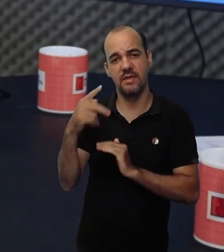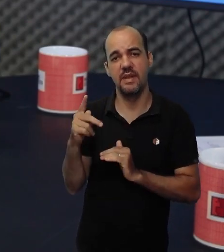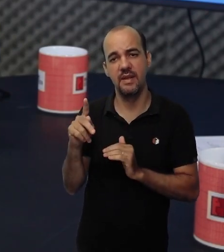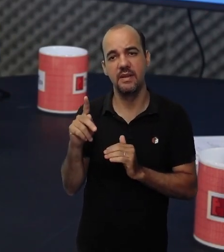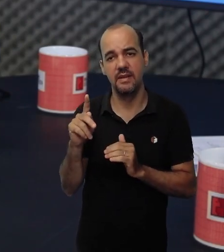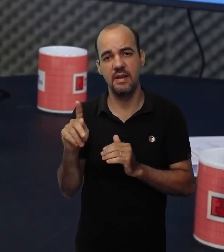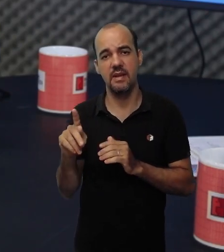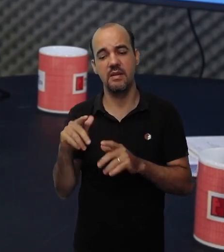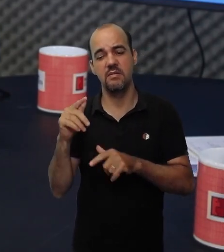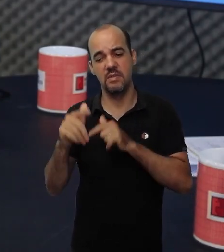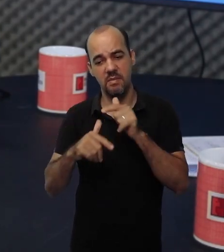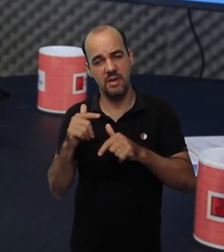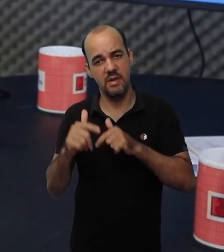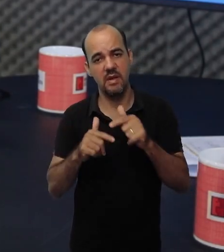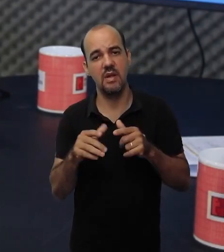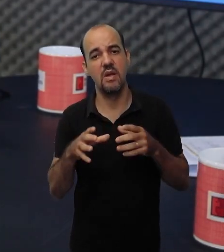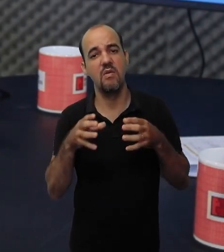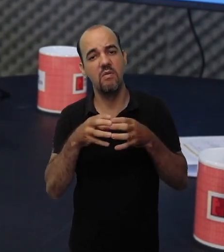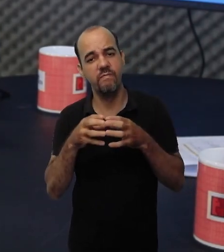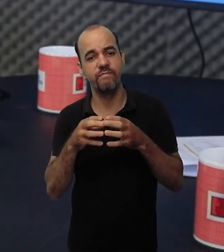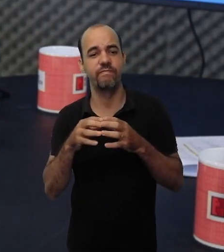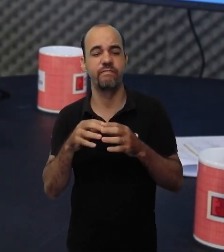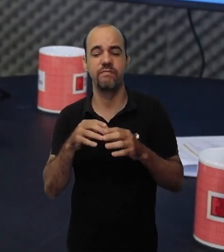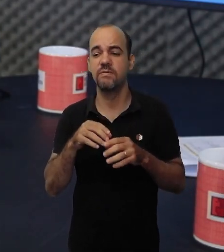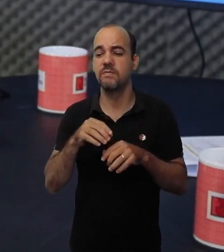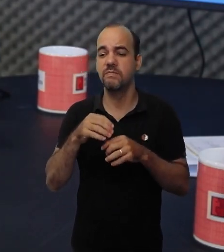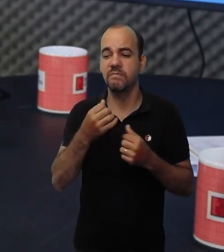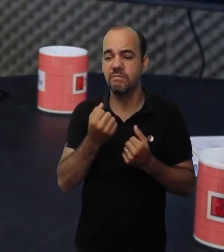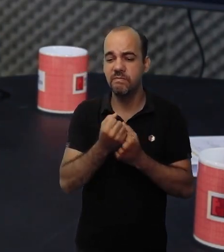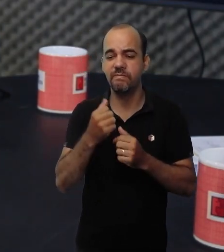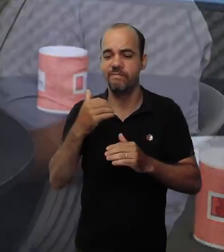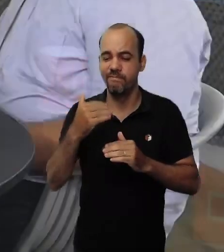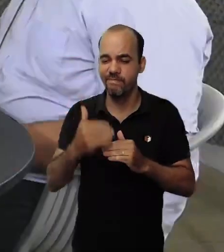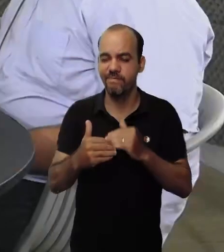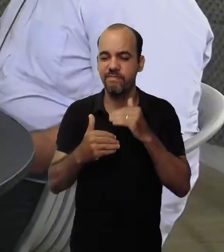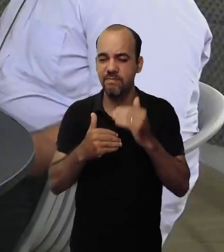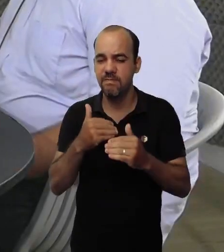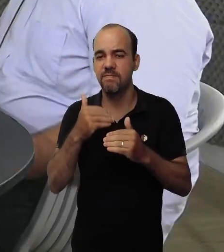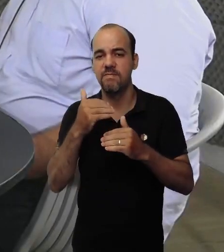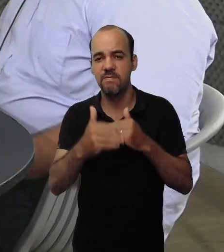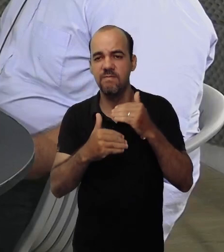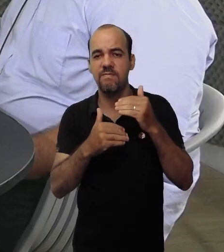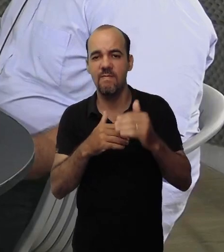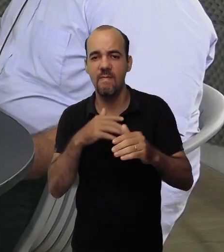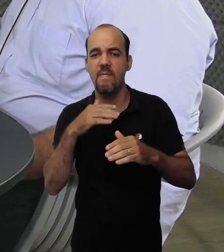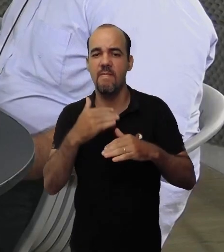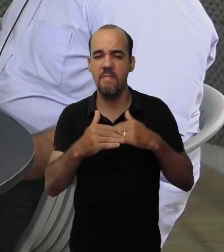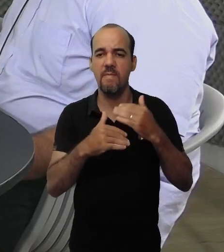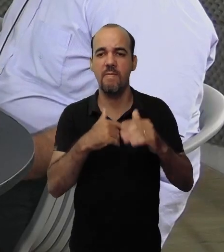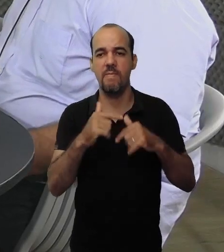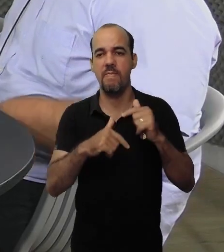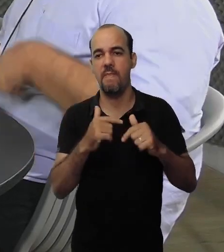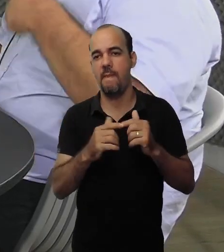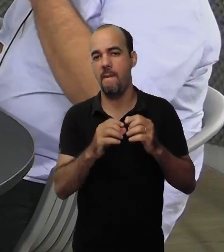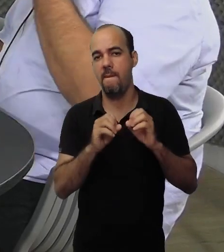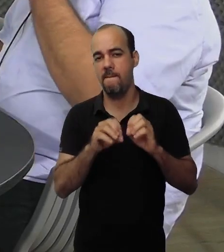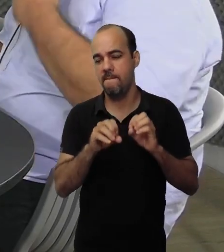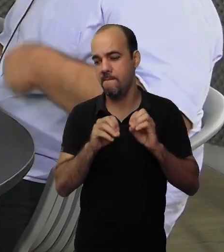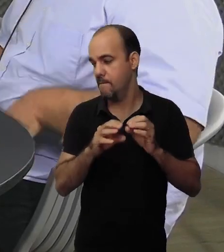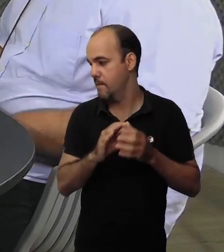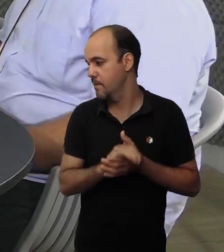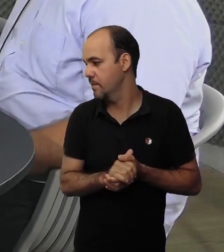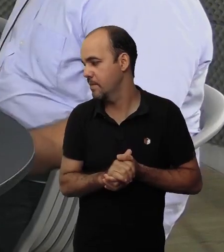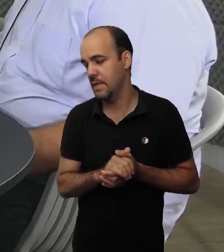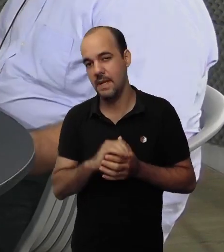papel, pelo menos fazer o trabalho de formiguinha, mudar alguma coisa. Isso é muito importante, né? Aí quando o Rafael fala das